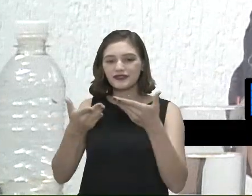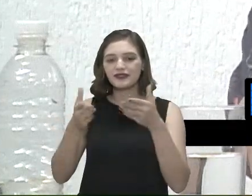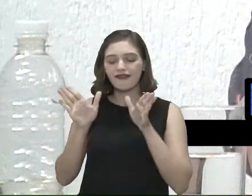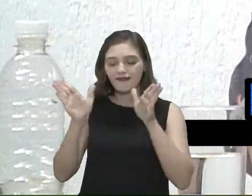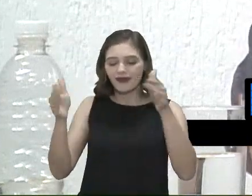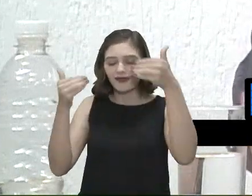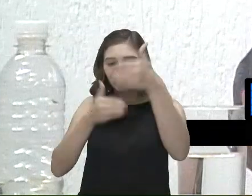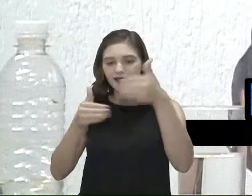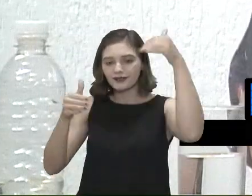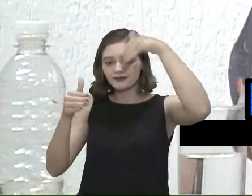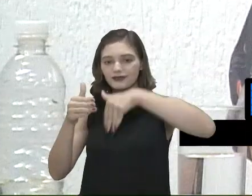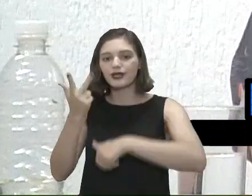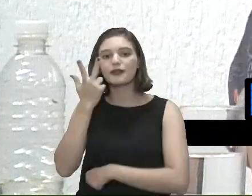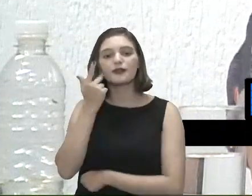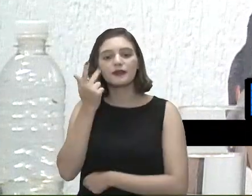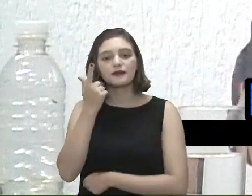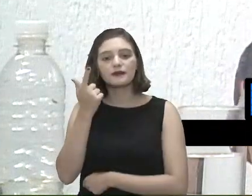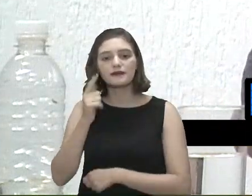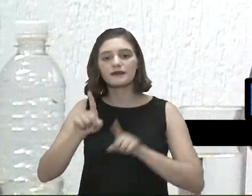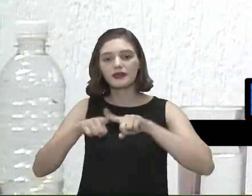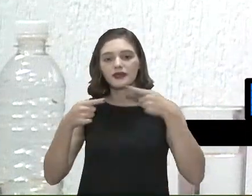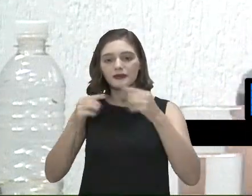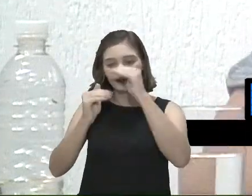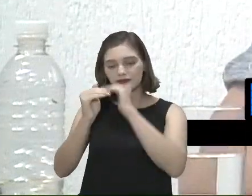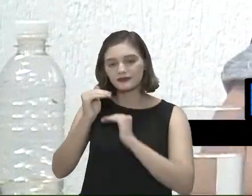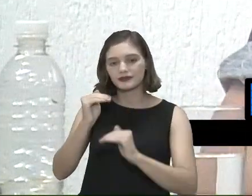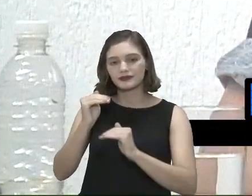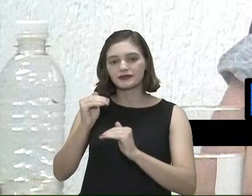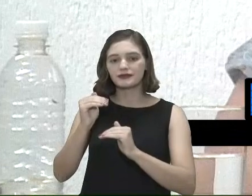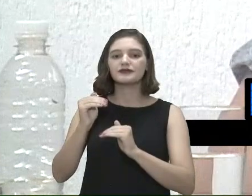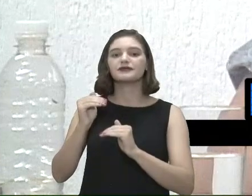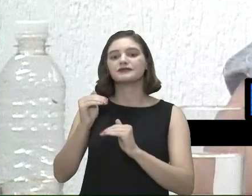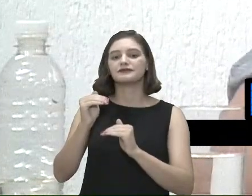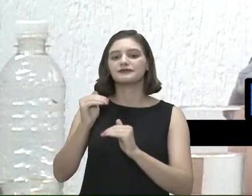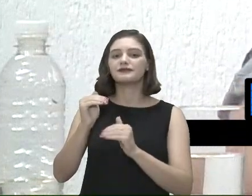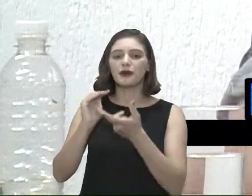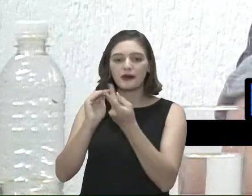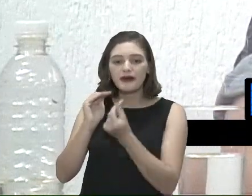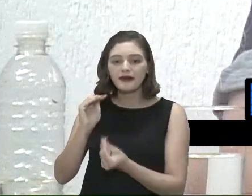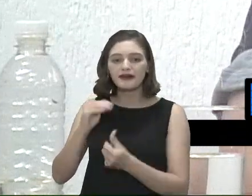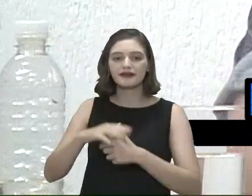caixinha da normatividade. Só não sou de classe média.